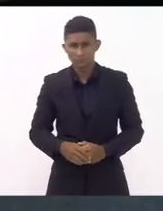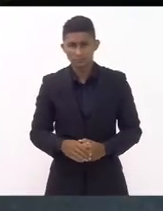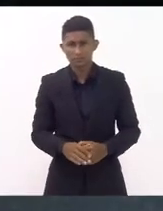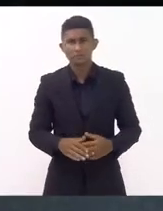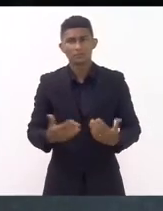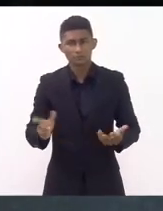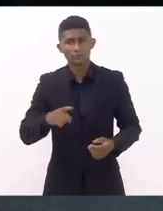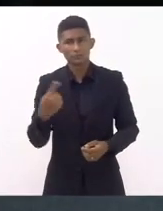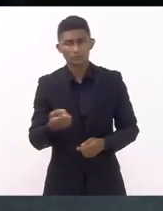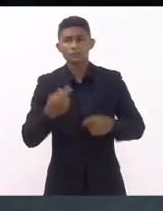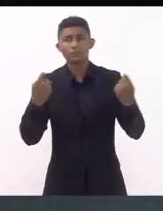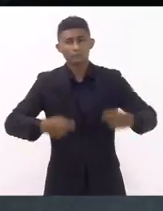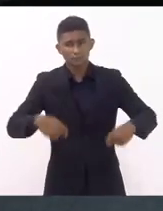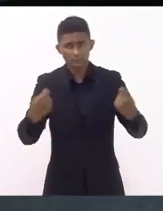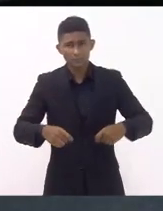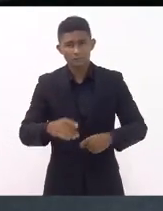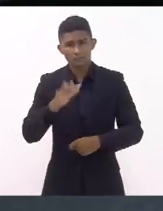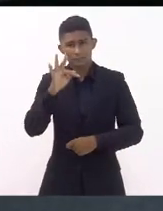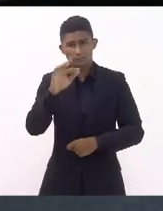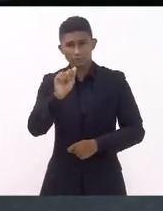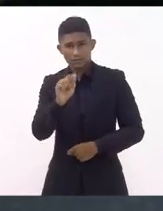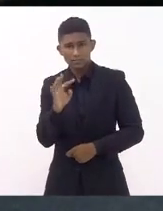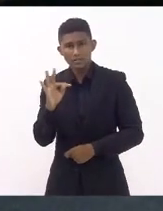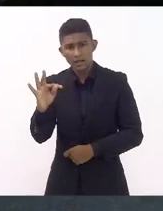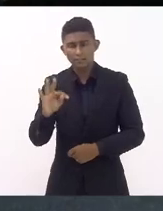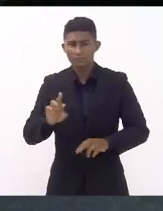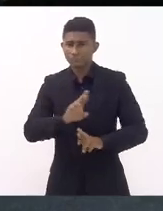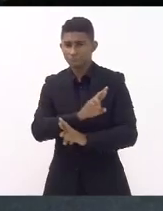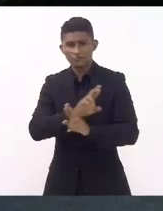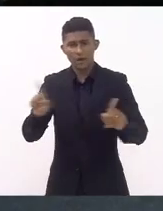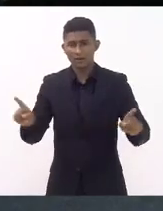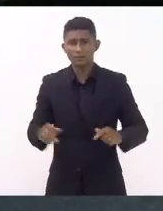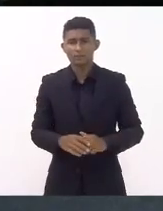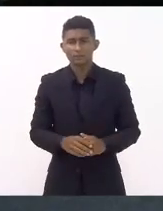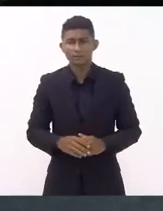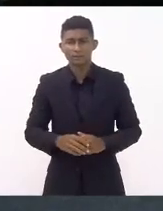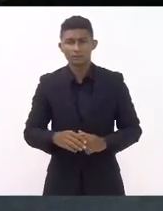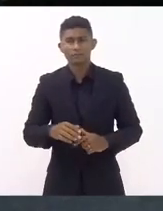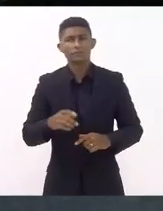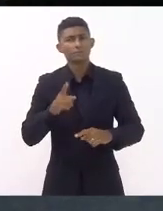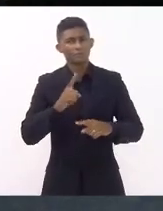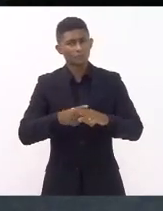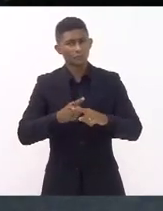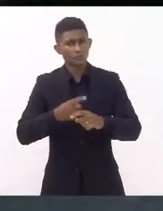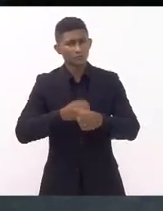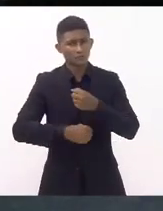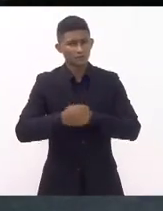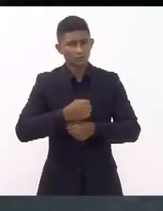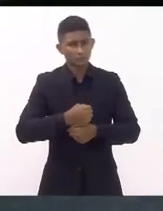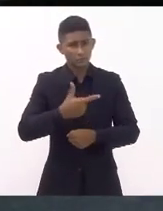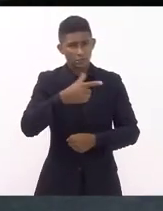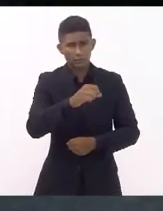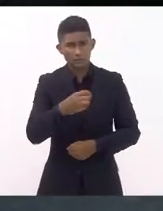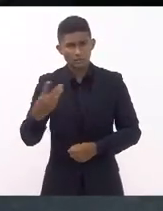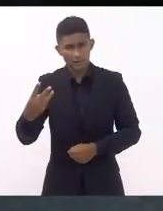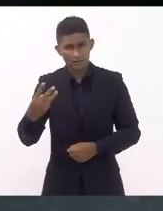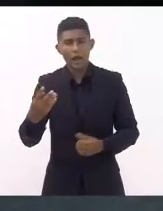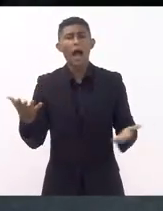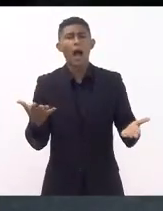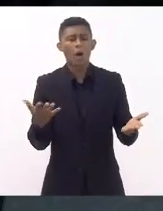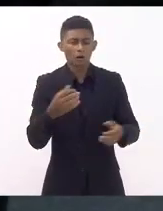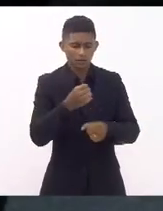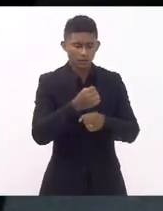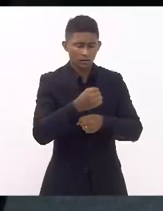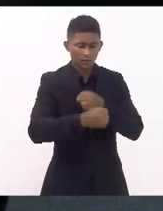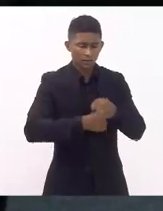nós temos que fazer um TAF diferenciado, porque uma coisa é uma injustiça de 2003 para 2022. Então, você